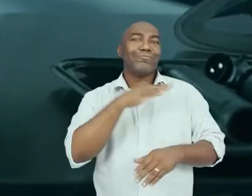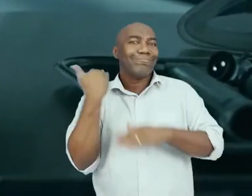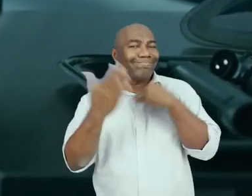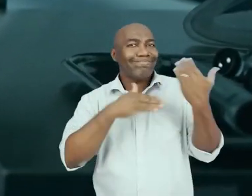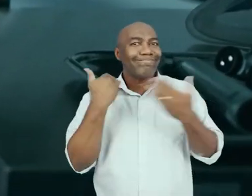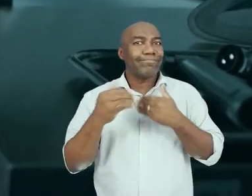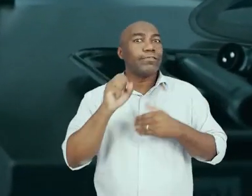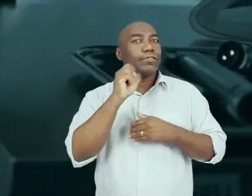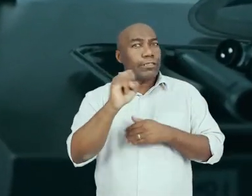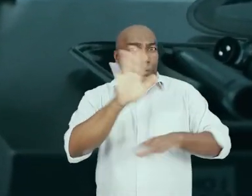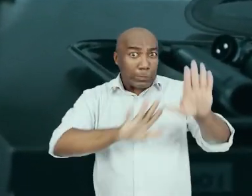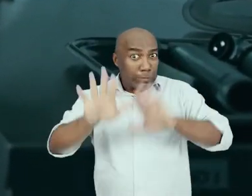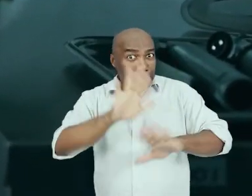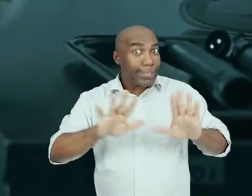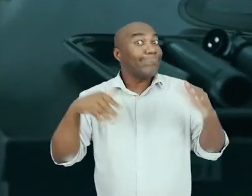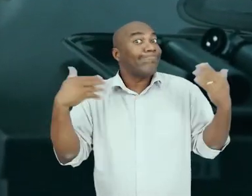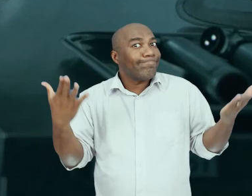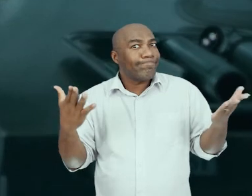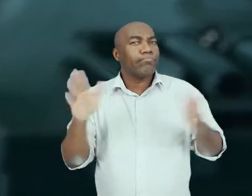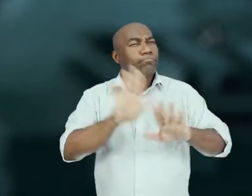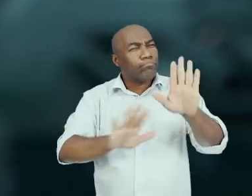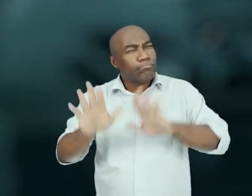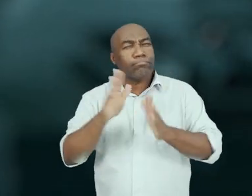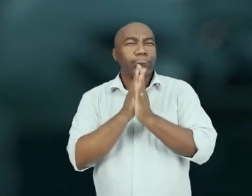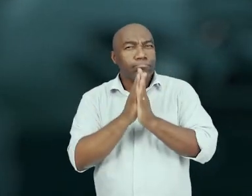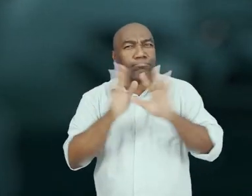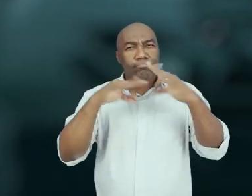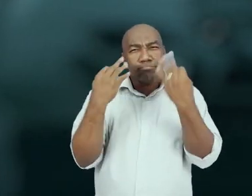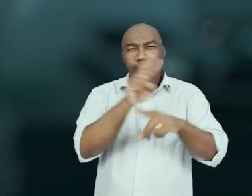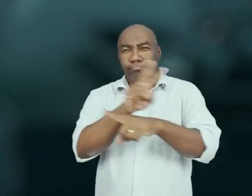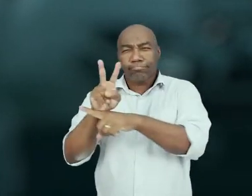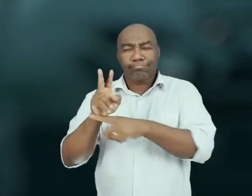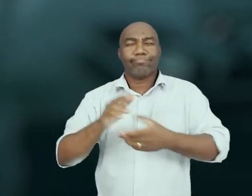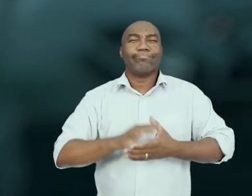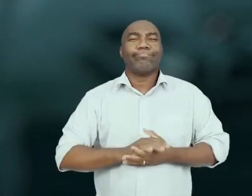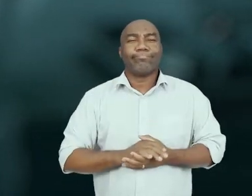mortes. E se você não se cuidar, pode virar estatística. Proteja você e sua família.